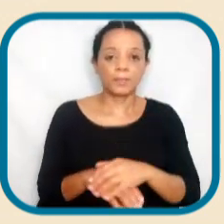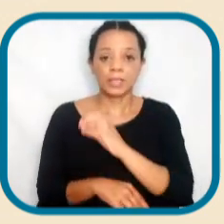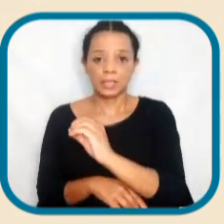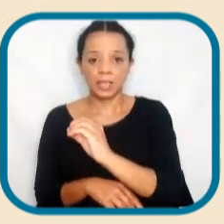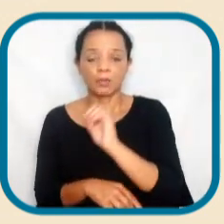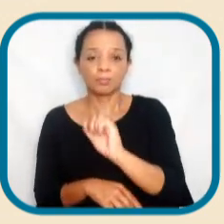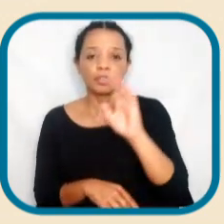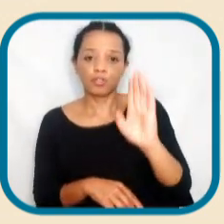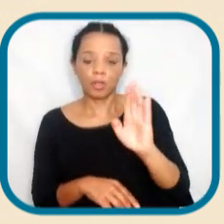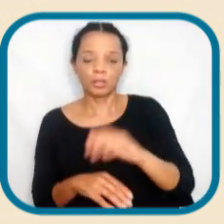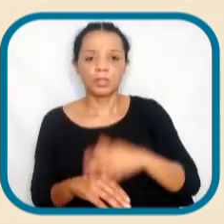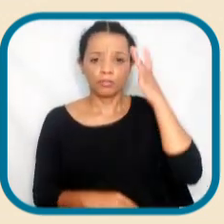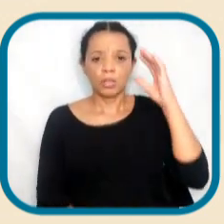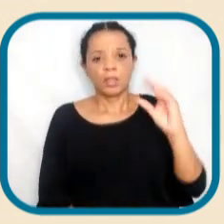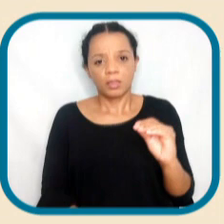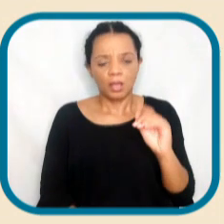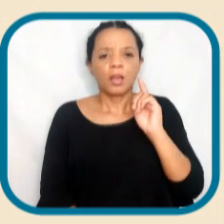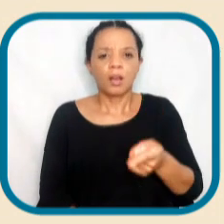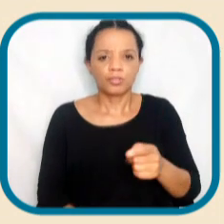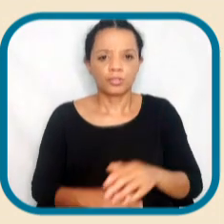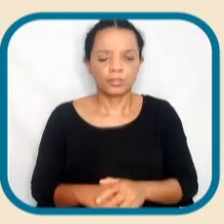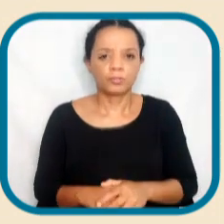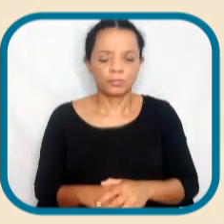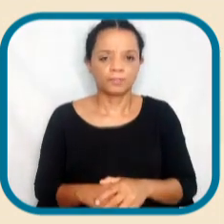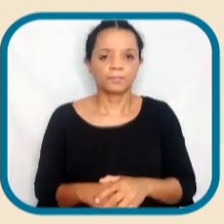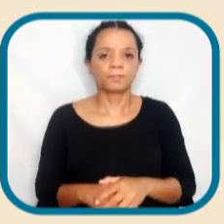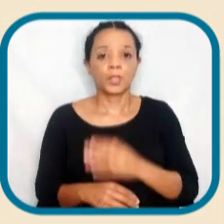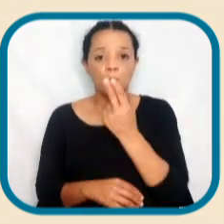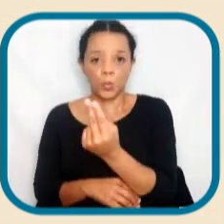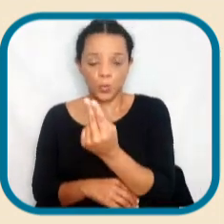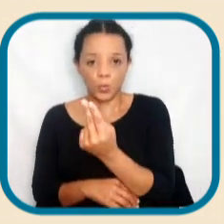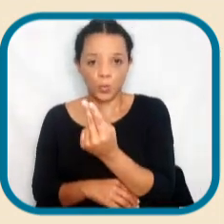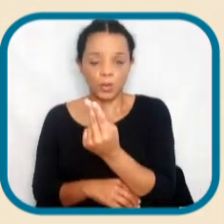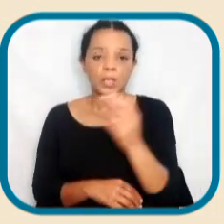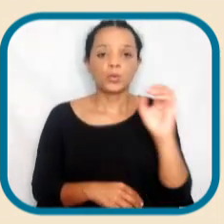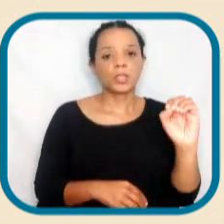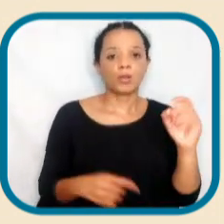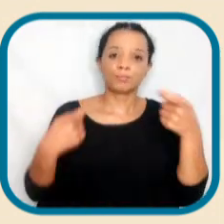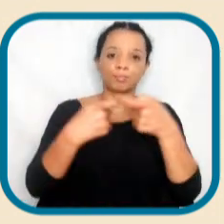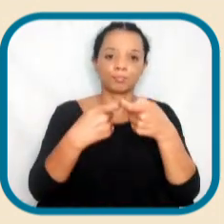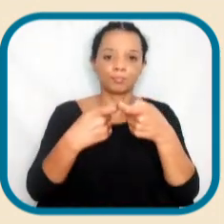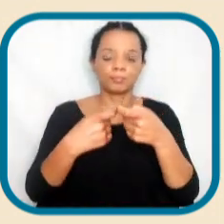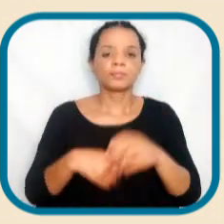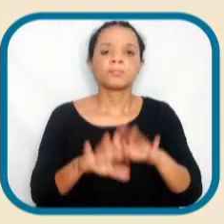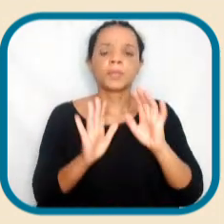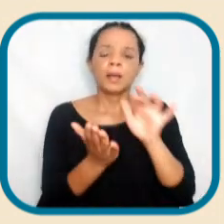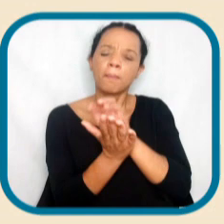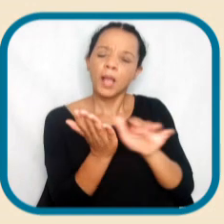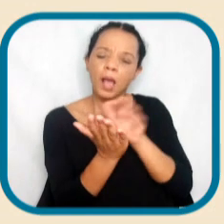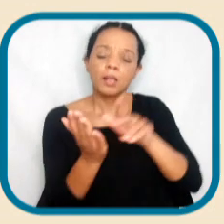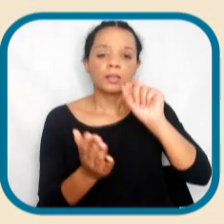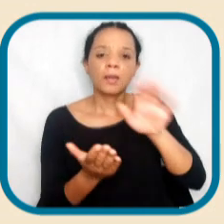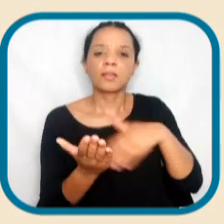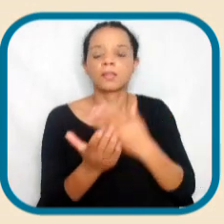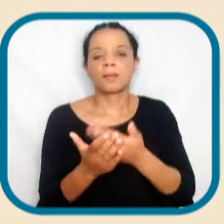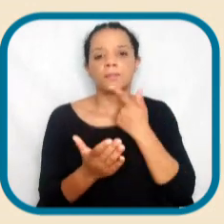0 à letra J. O número 10 resulta da combinação feita para o U e para o 0. Mas o Braille